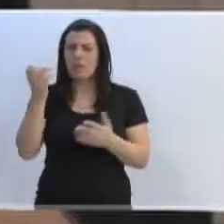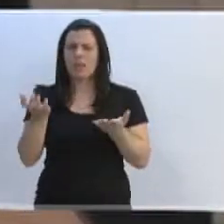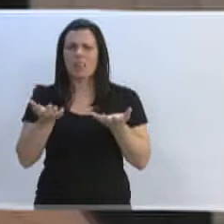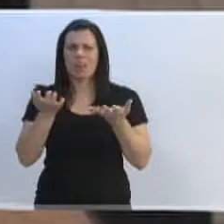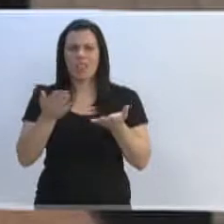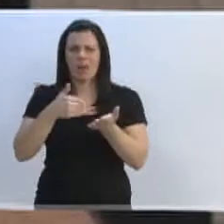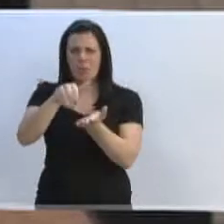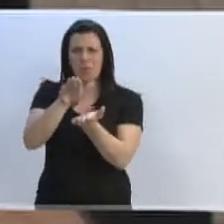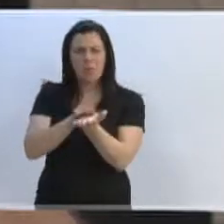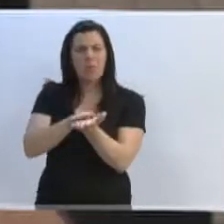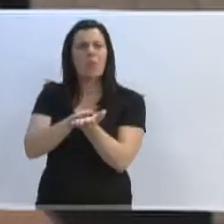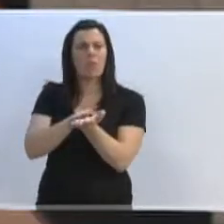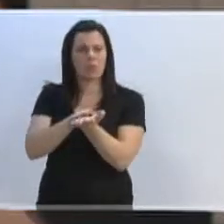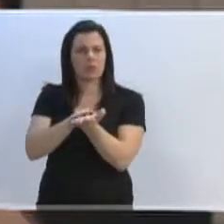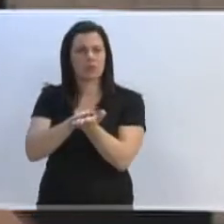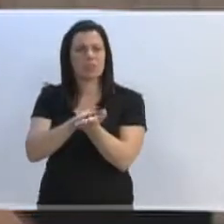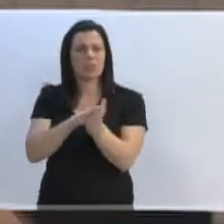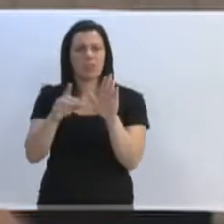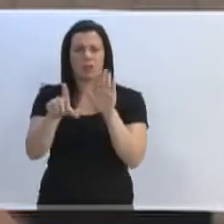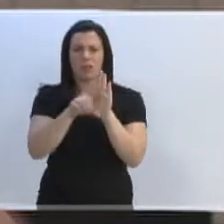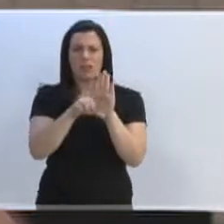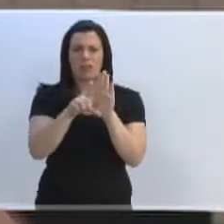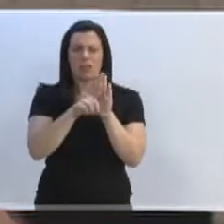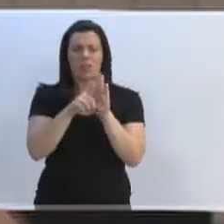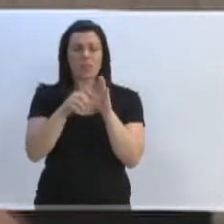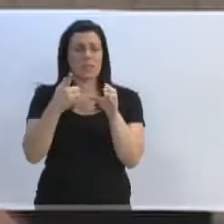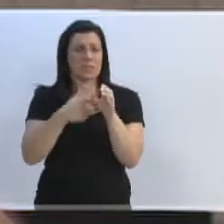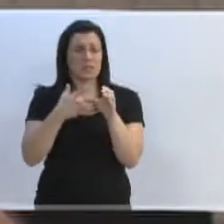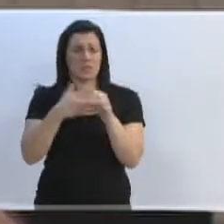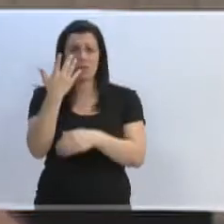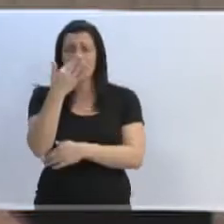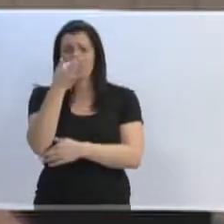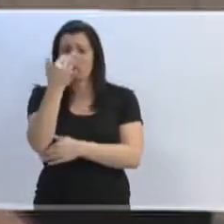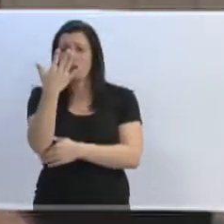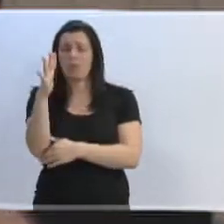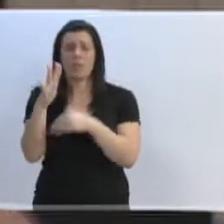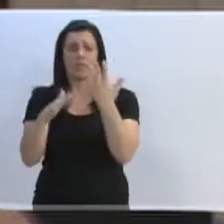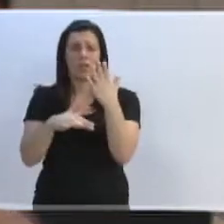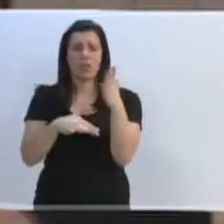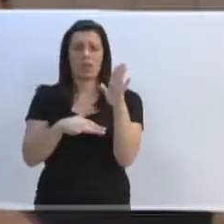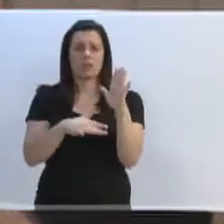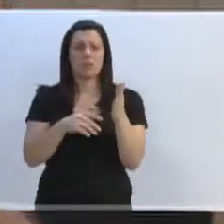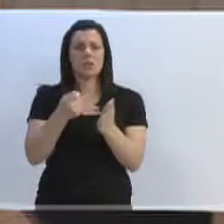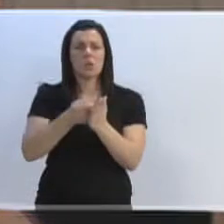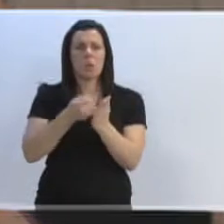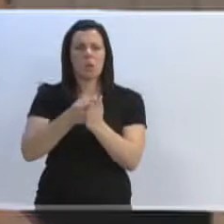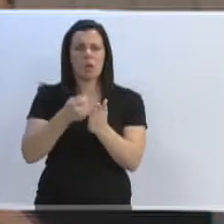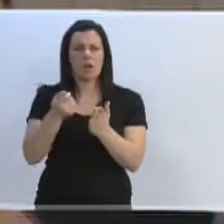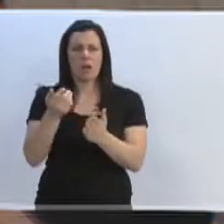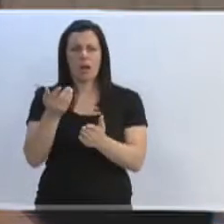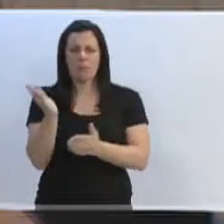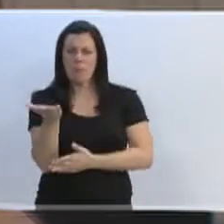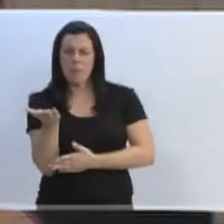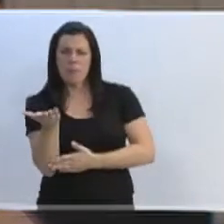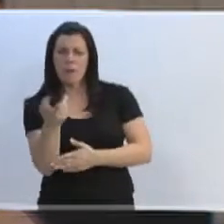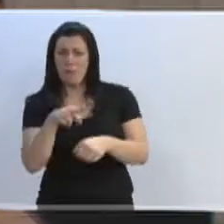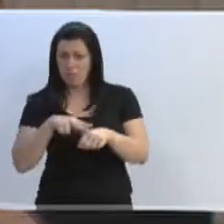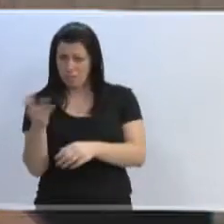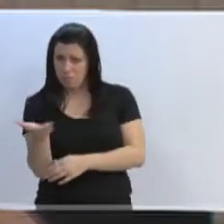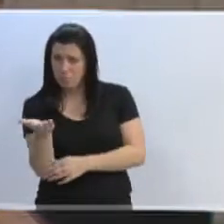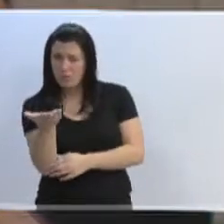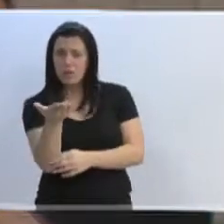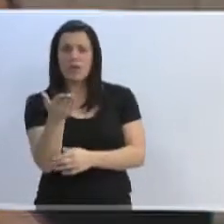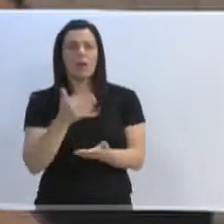a multar, começar a botar aquela lei em prática aí da Cidade Jardim, não sei o que, que vai começar a multar, cobrar roçada, cobrar isso, calçada, cobrar tudo aquilo,